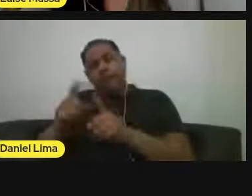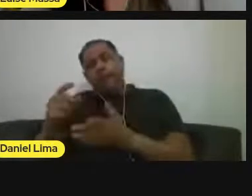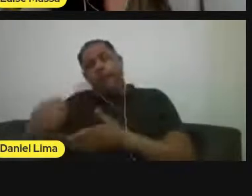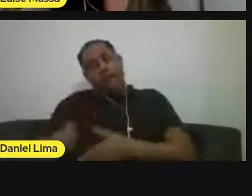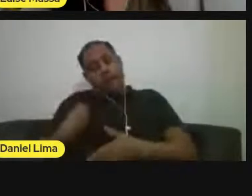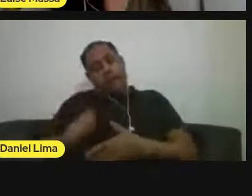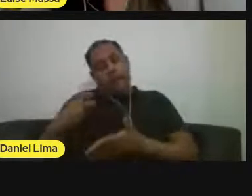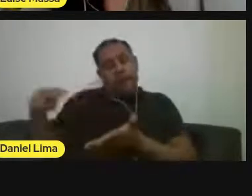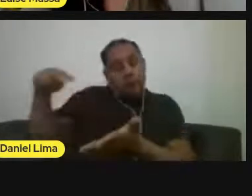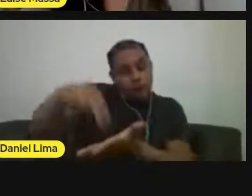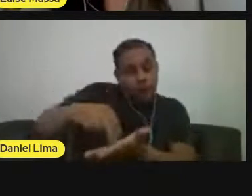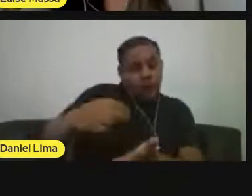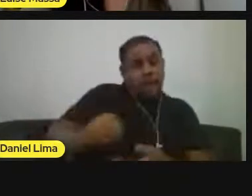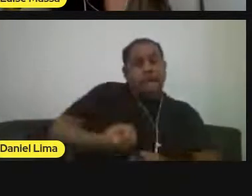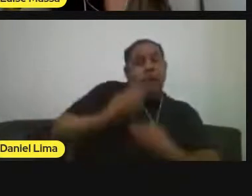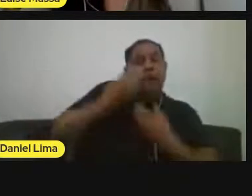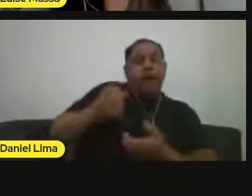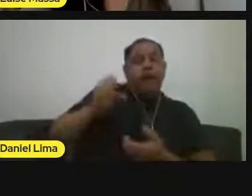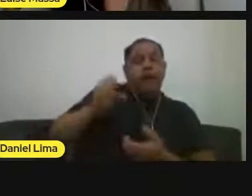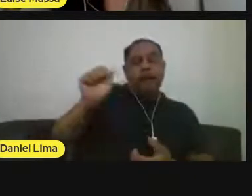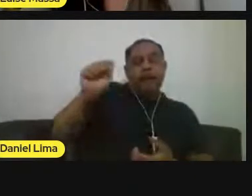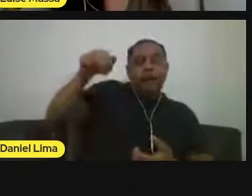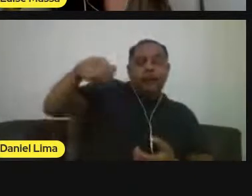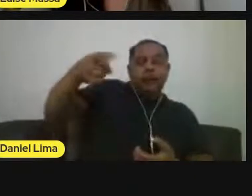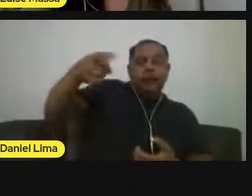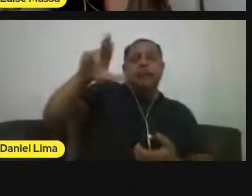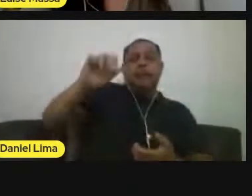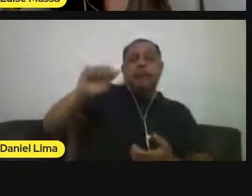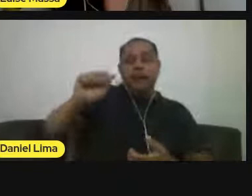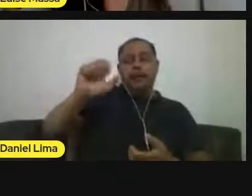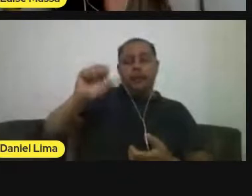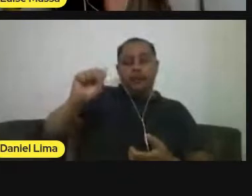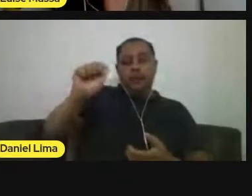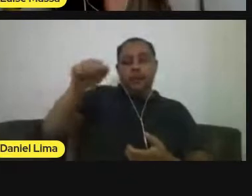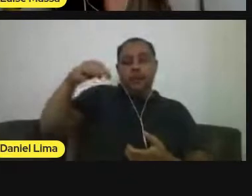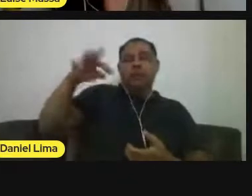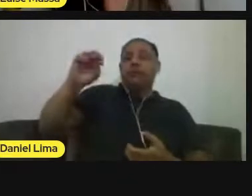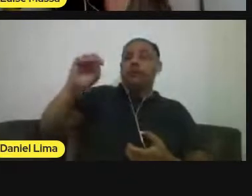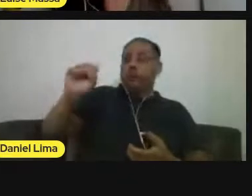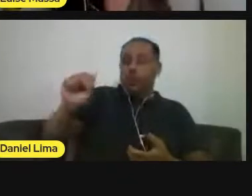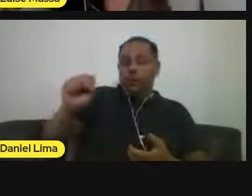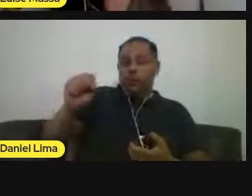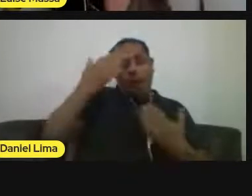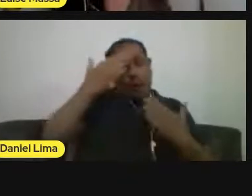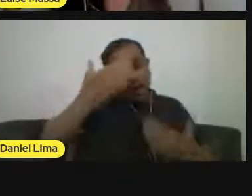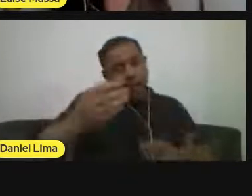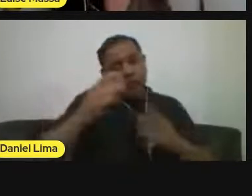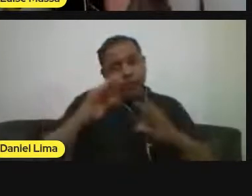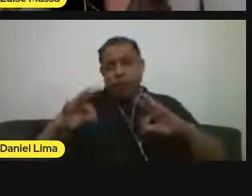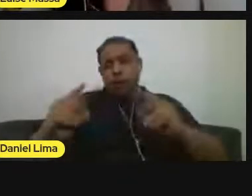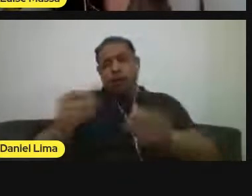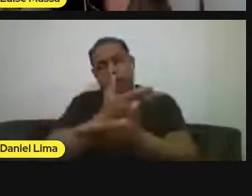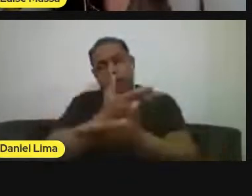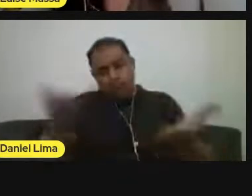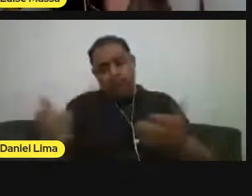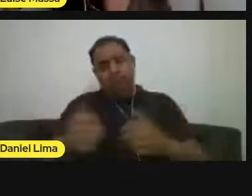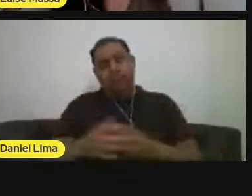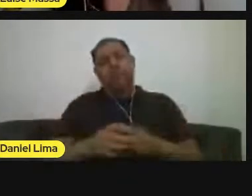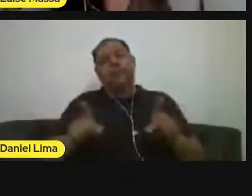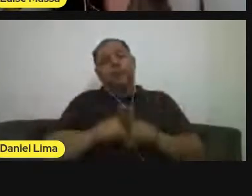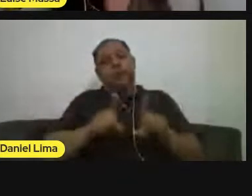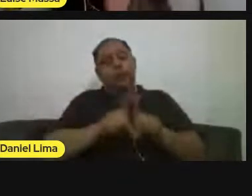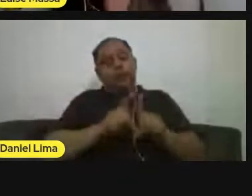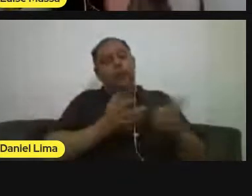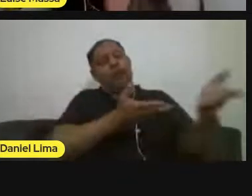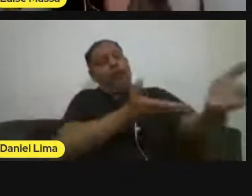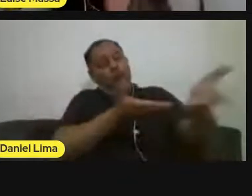vocês. Convido vocês que estão assistindo a se inscrever no nosso canal. Tá, a gente faz, já tem várias